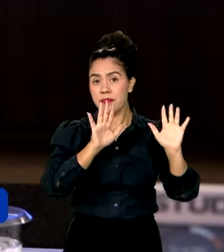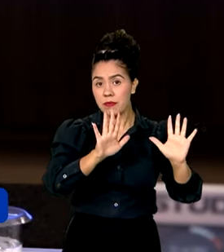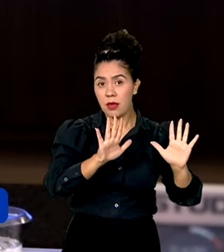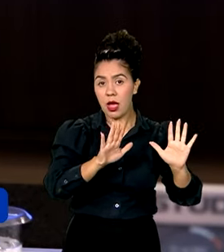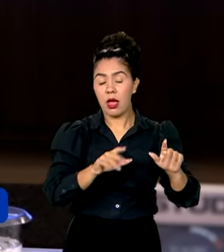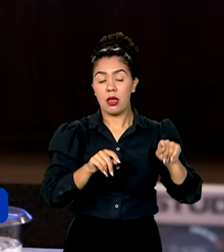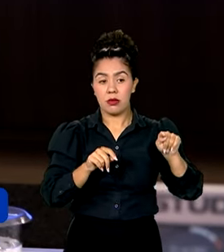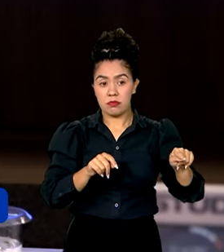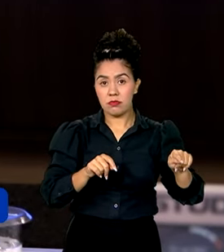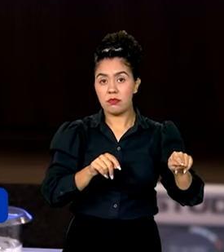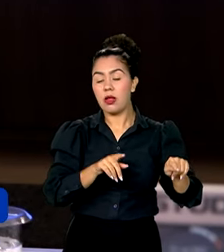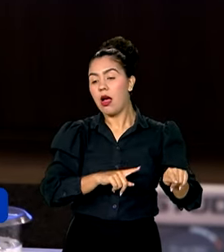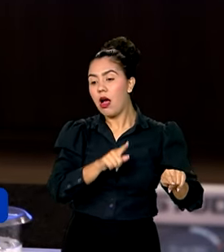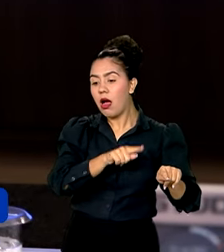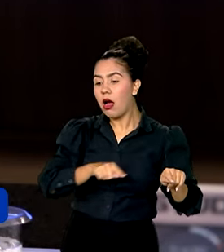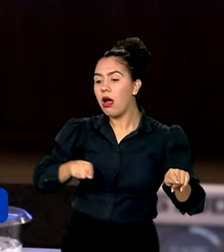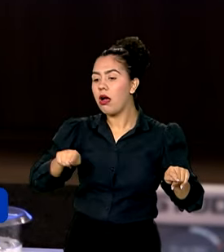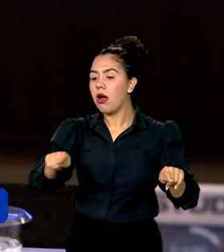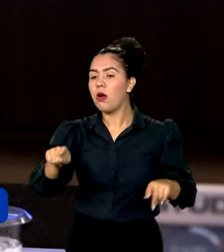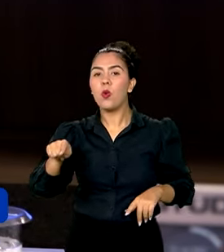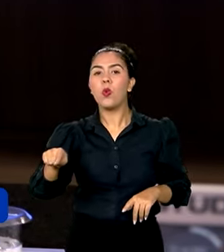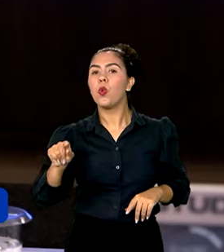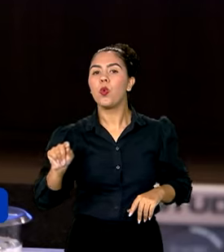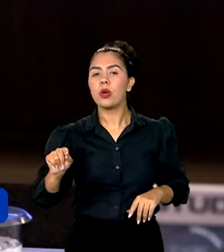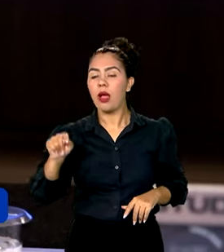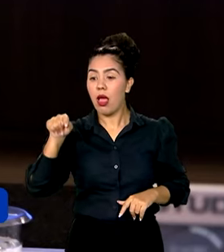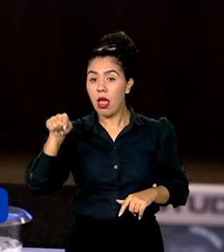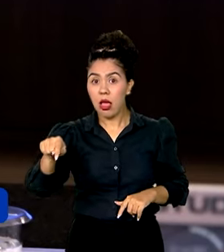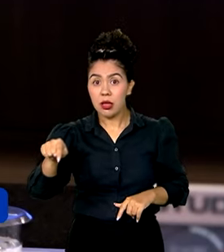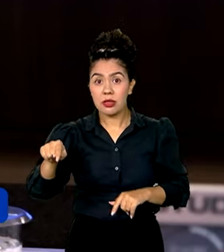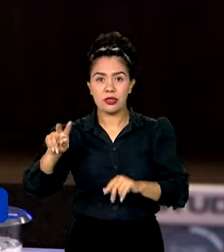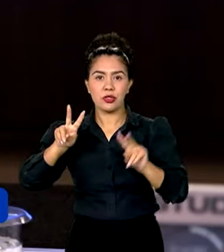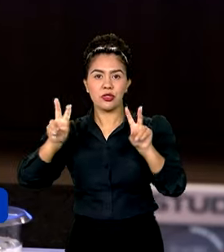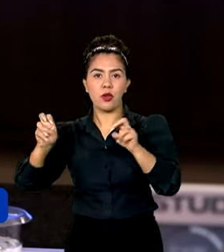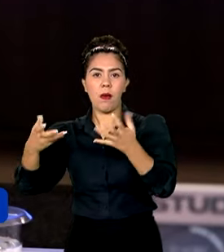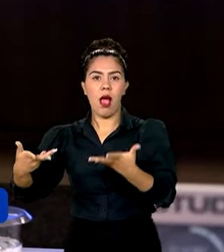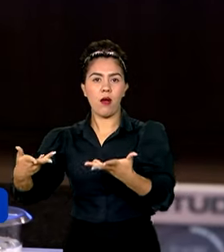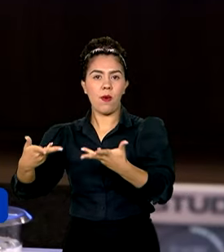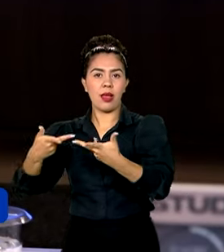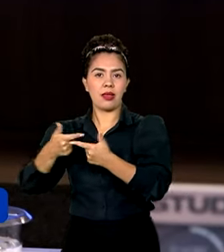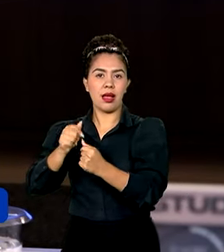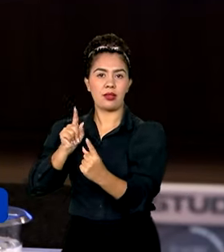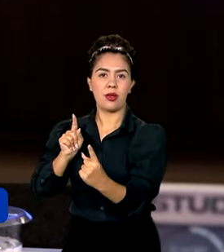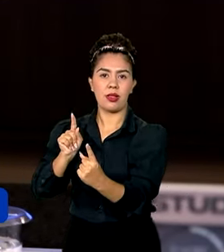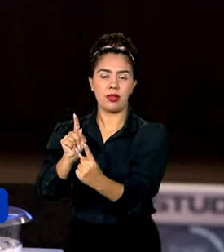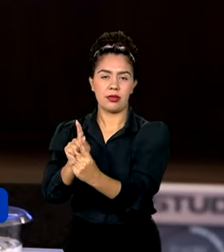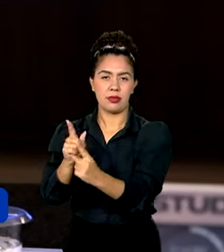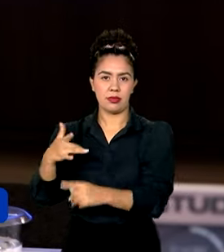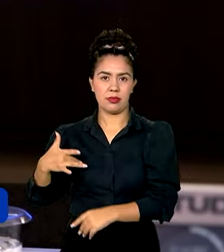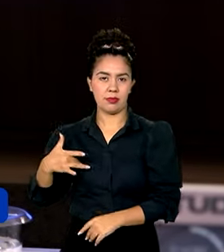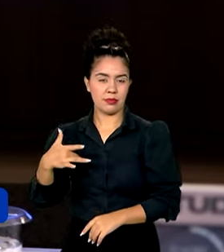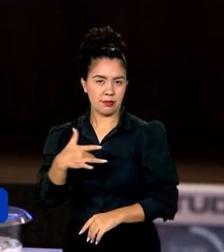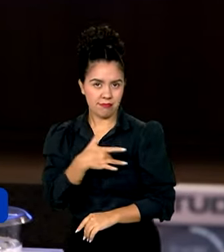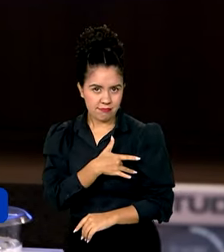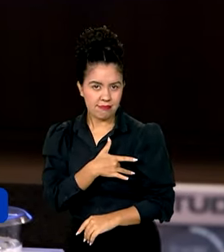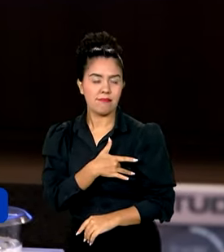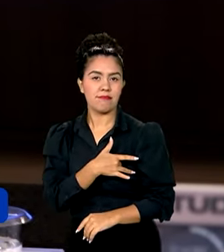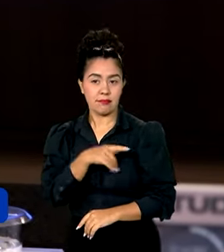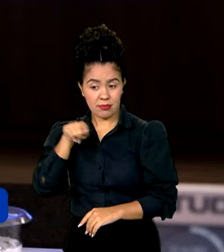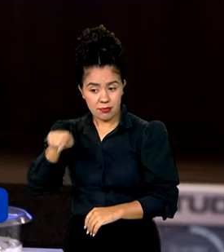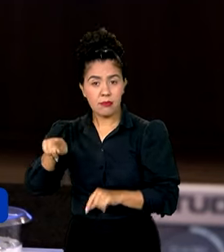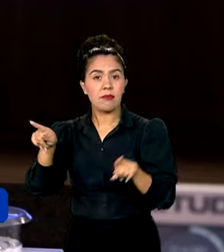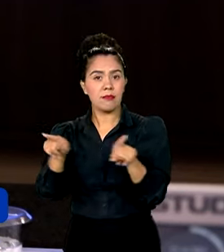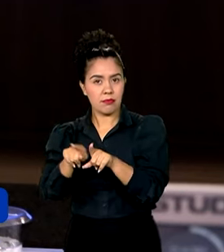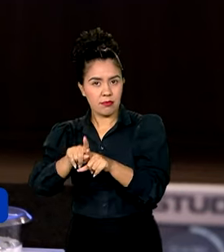Pilar é diretamente ligado à qualidade da assistência à saúde também faz parte desse